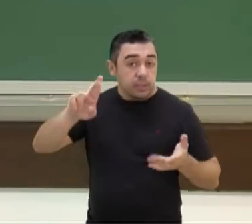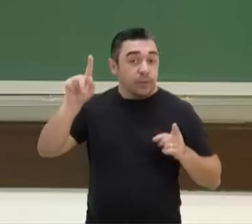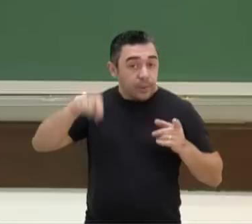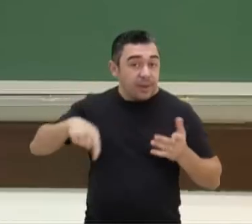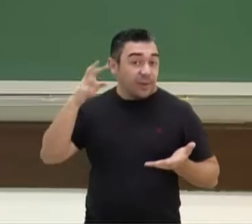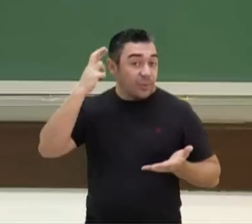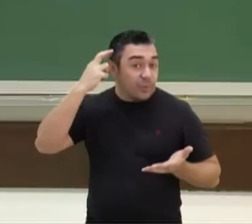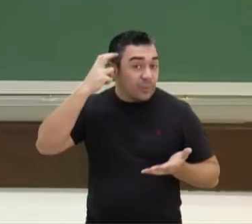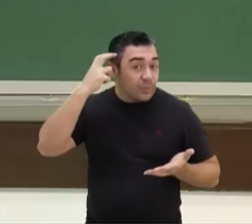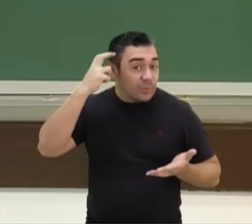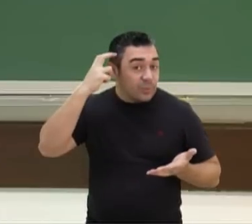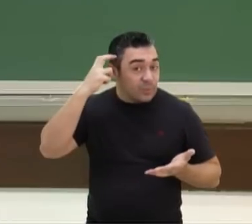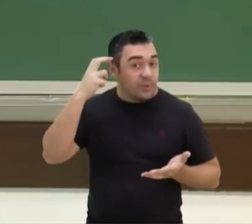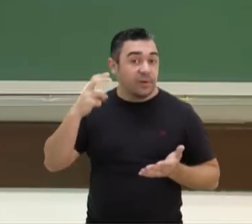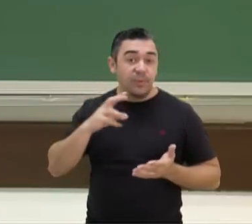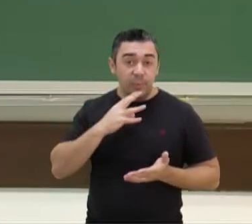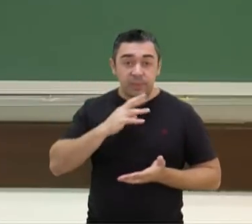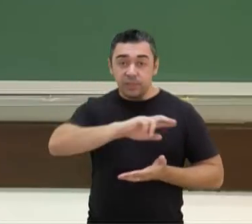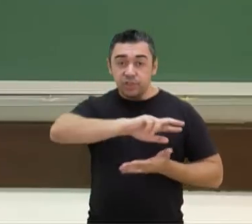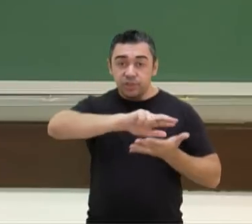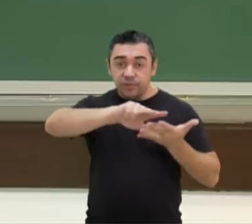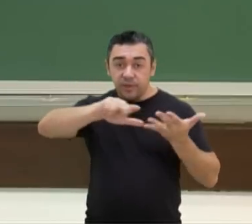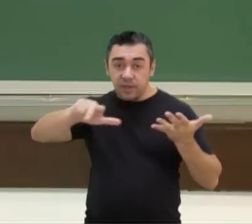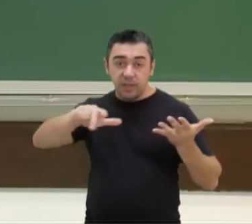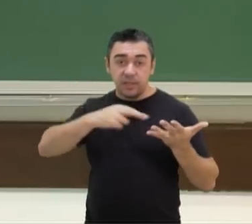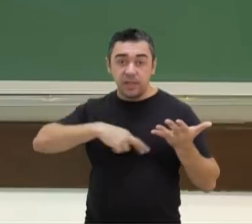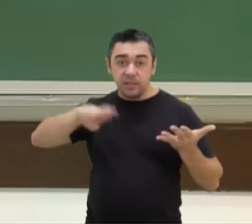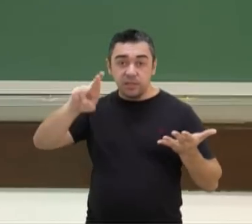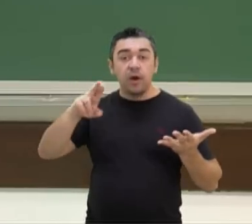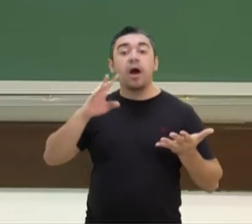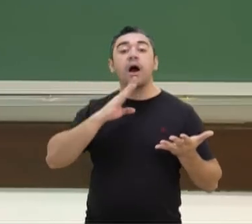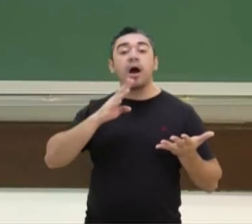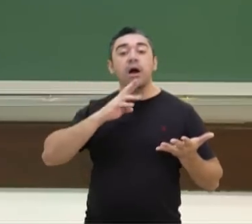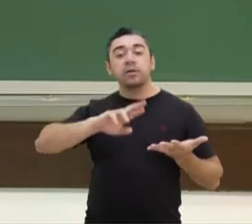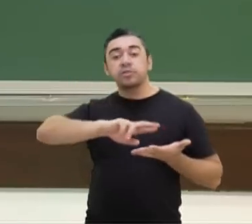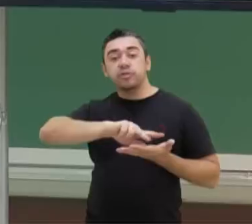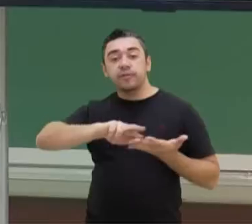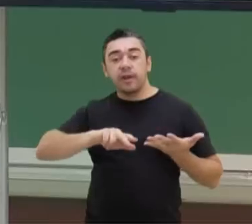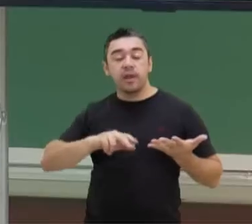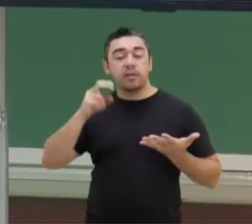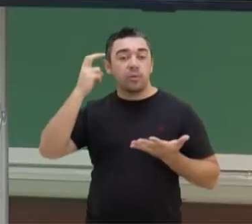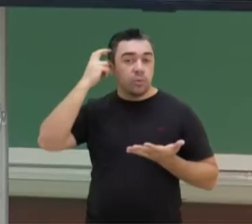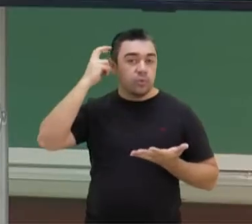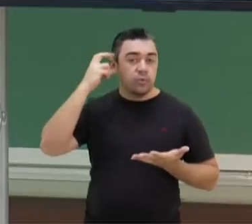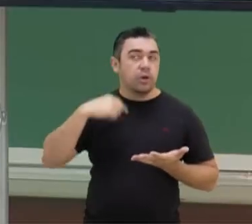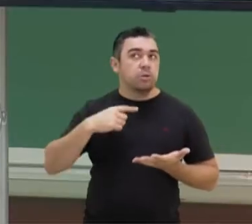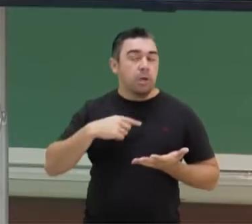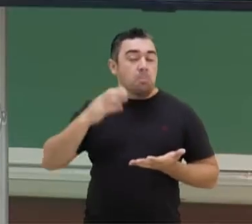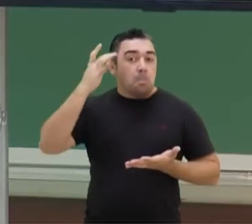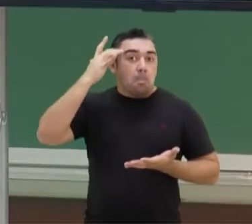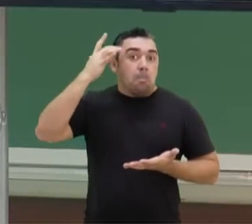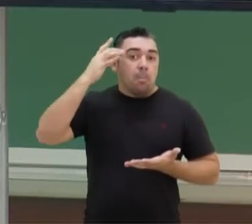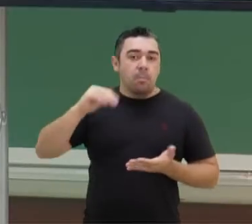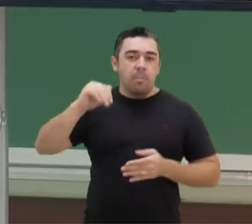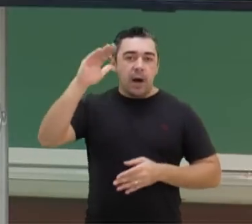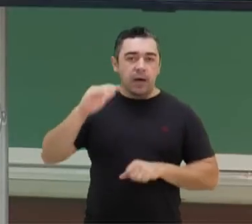cultura. Conhecer as diferentes religiões é conhecer as diferentes culturas e enriquecer teu conhecimento. E a